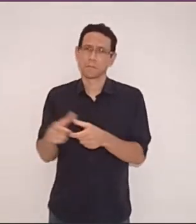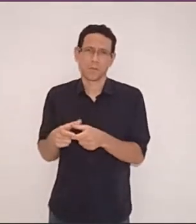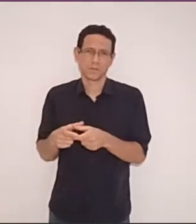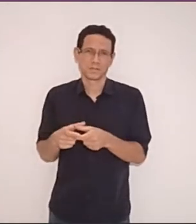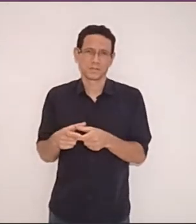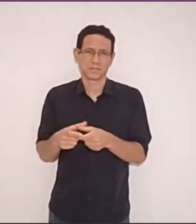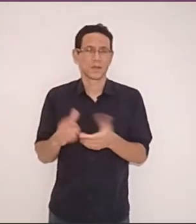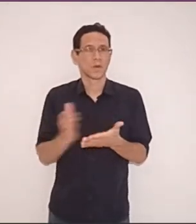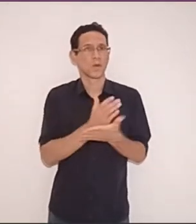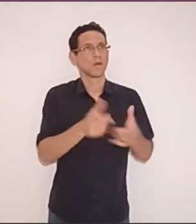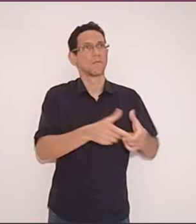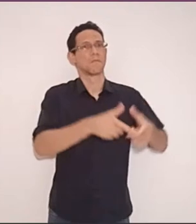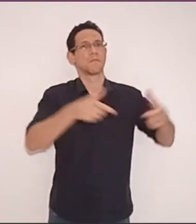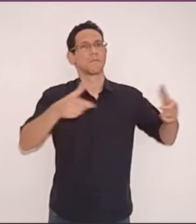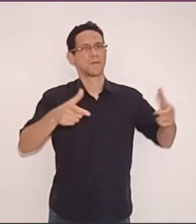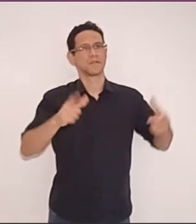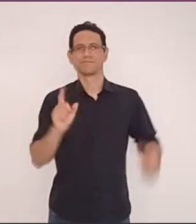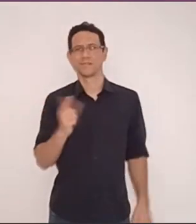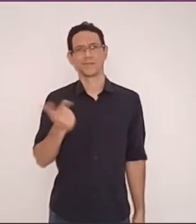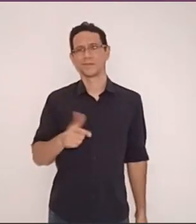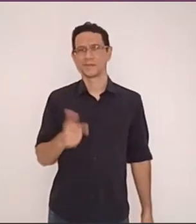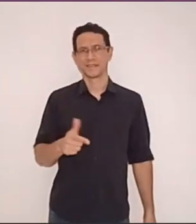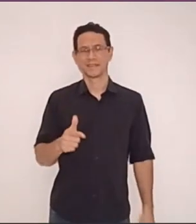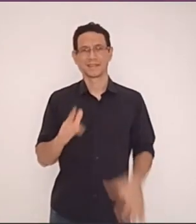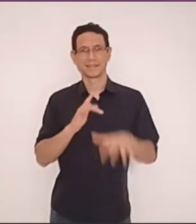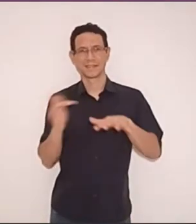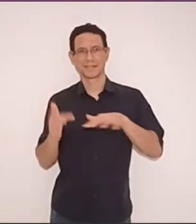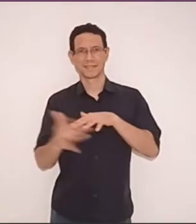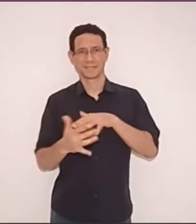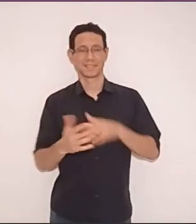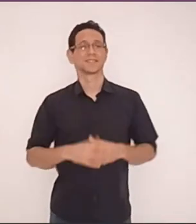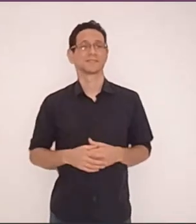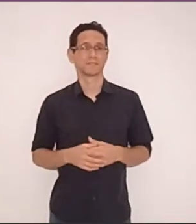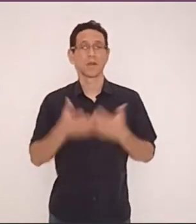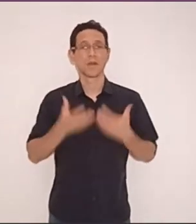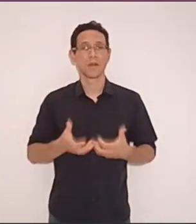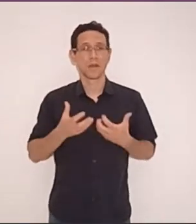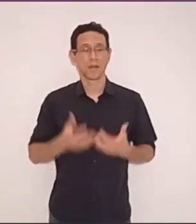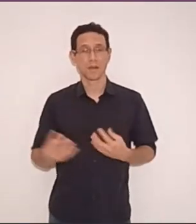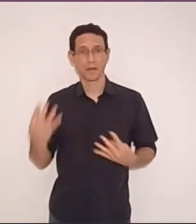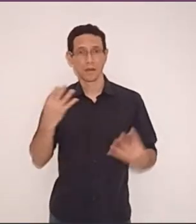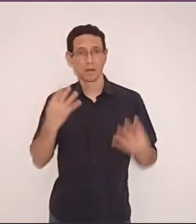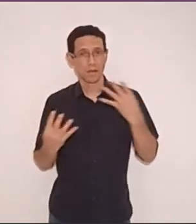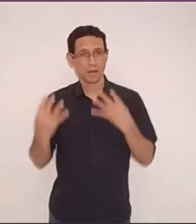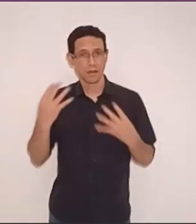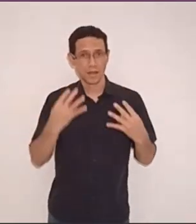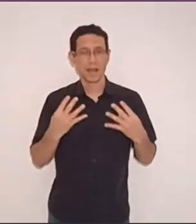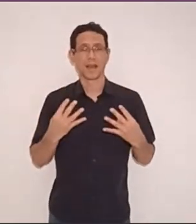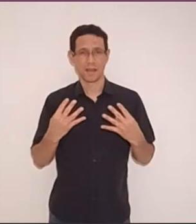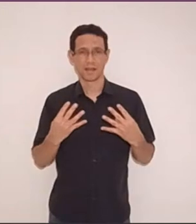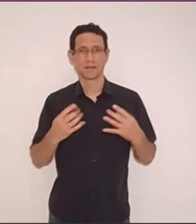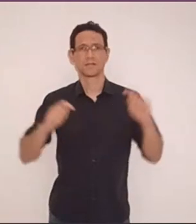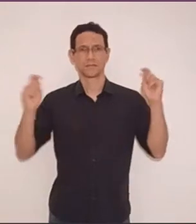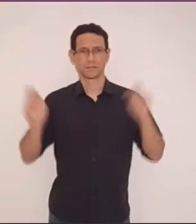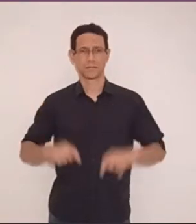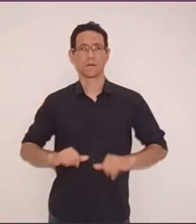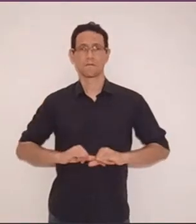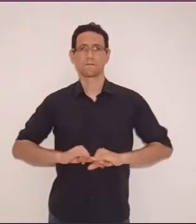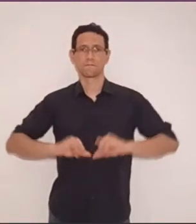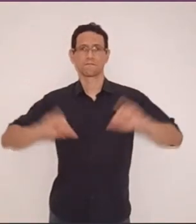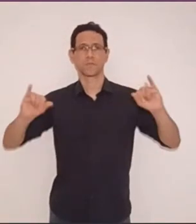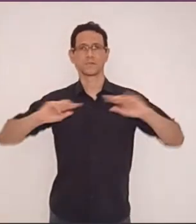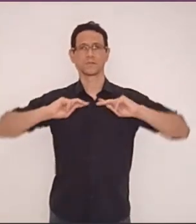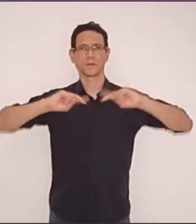pequeno ainda é nas redes eu quero usar essa visibilidade para que a gente possa